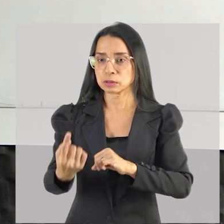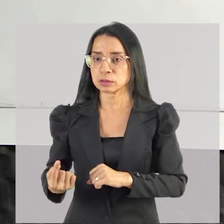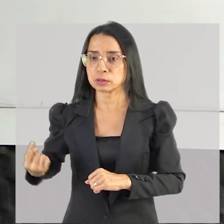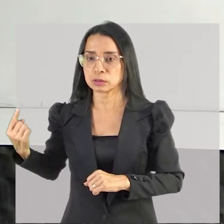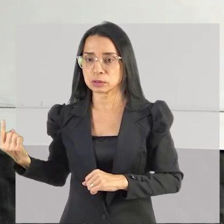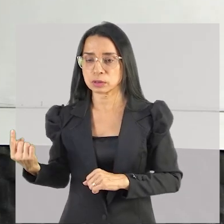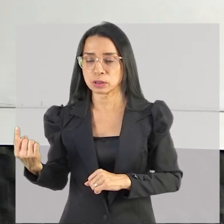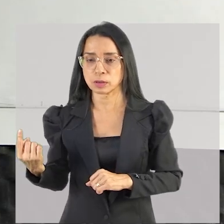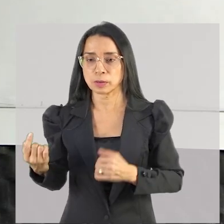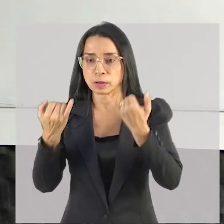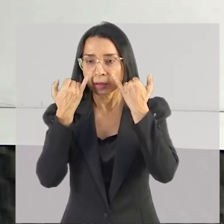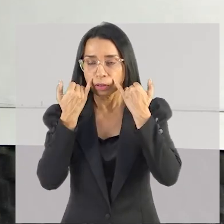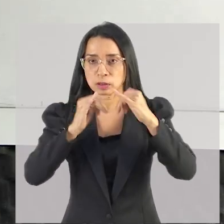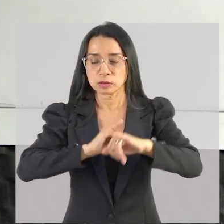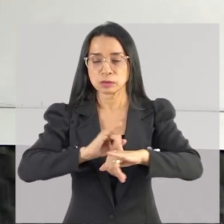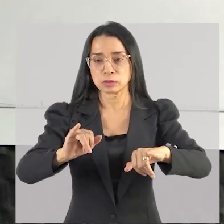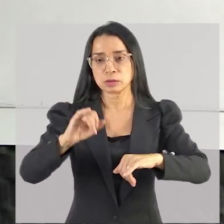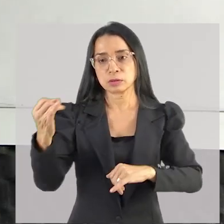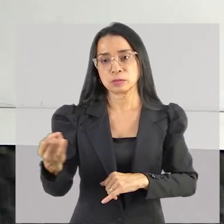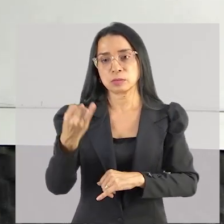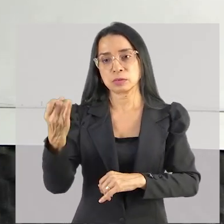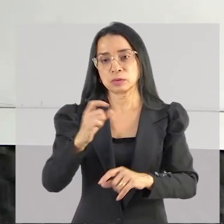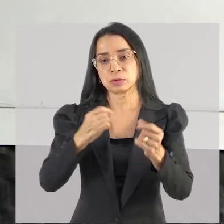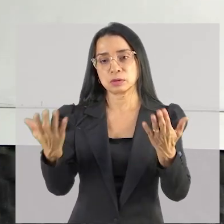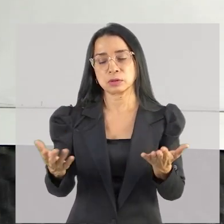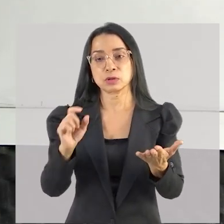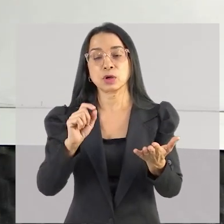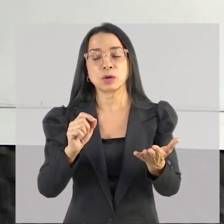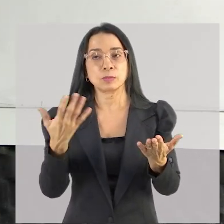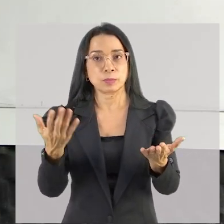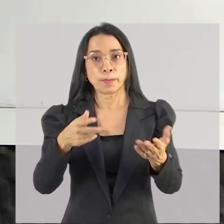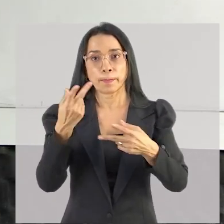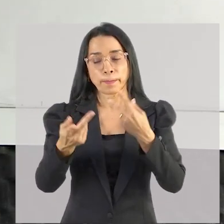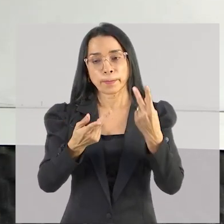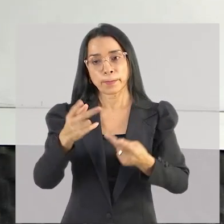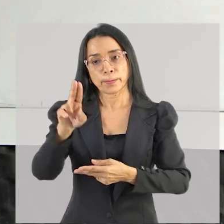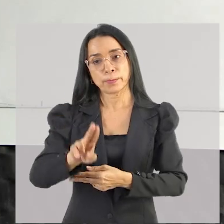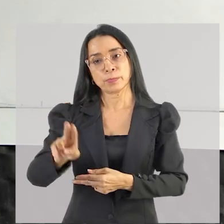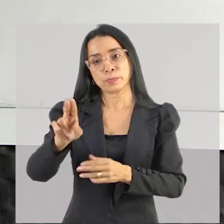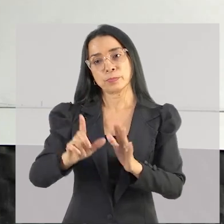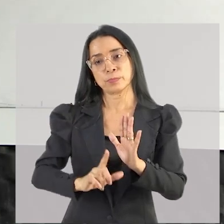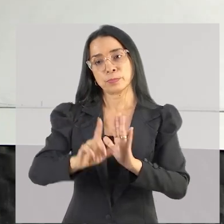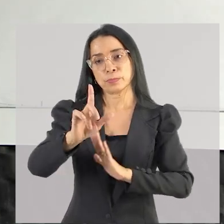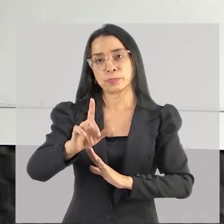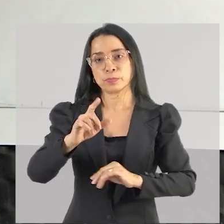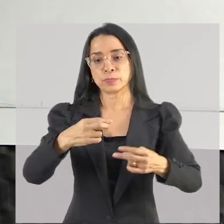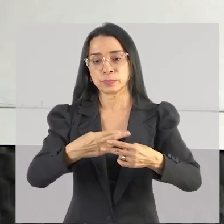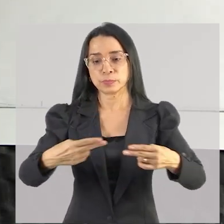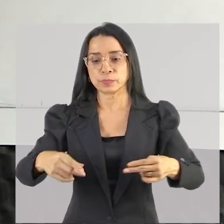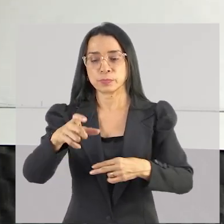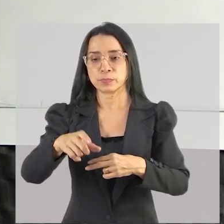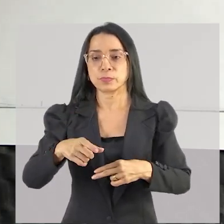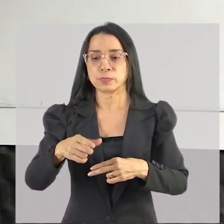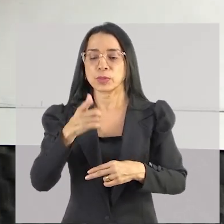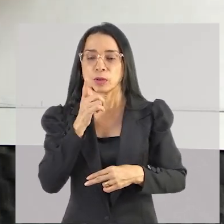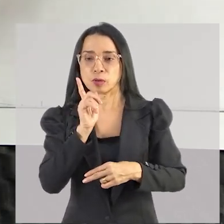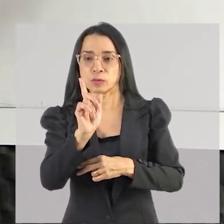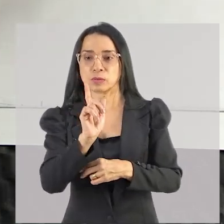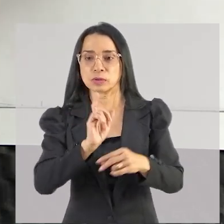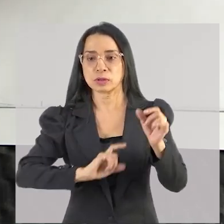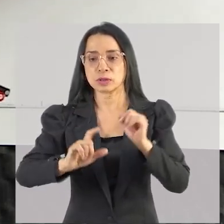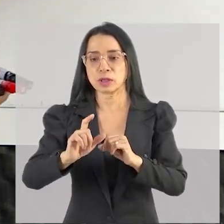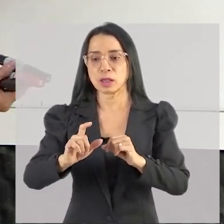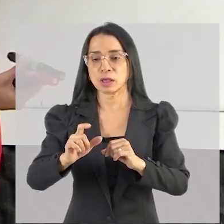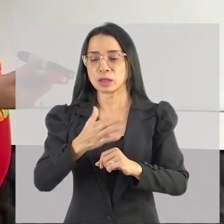Dado muito importante que ele falou pra gente, né? Ele disse que quando você utiliza 1 litro desse produto X, você consegue matar,